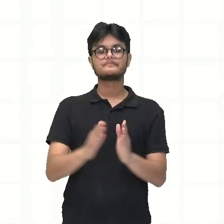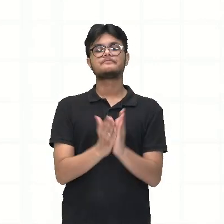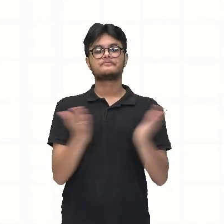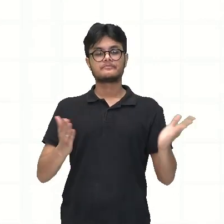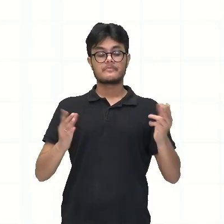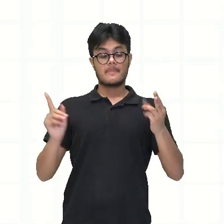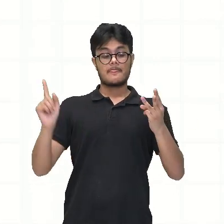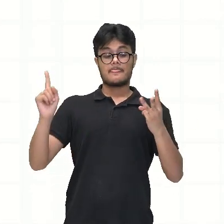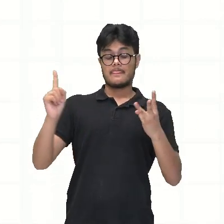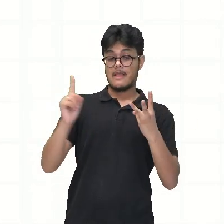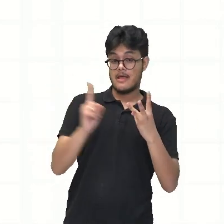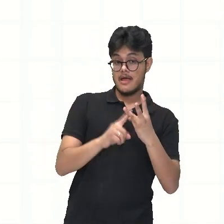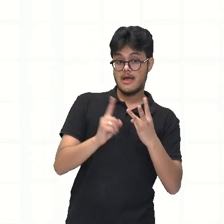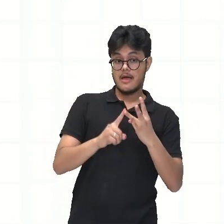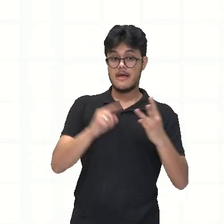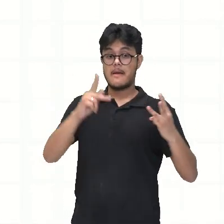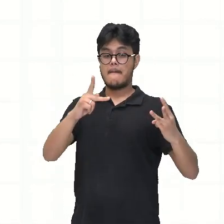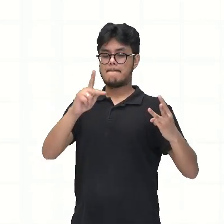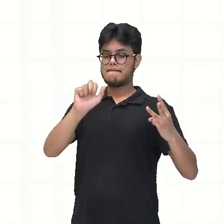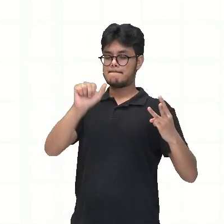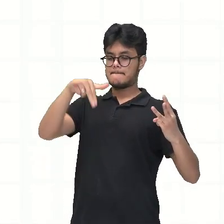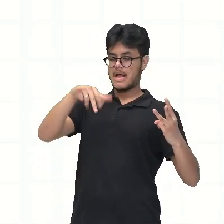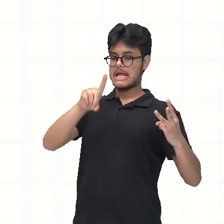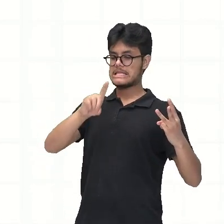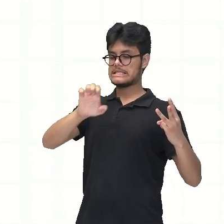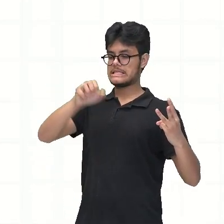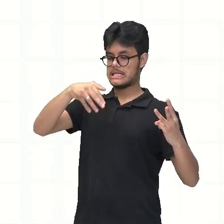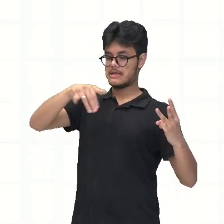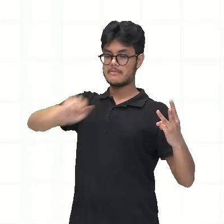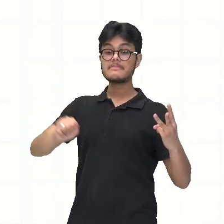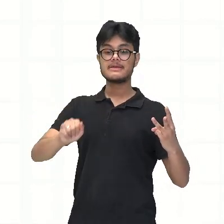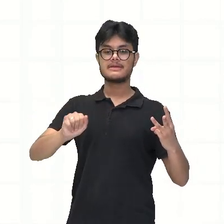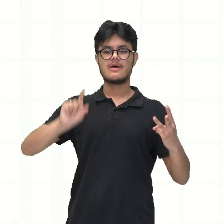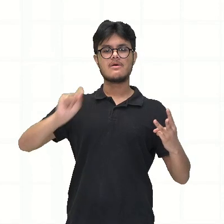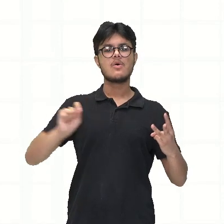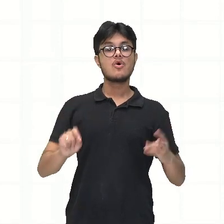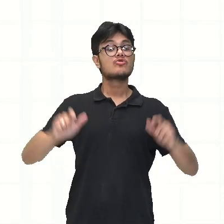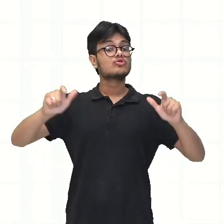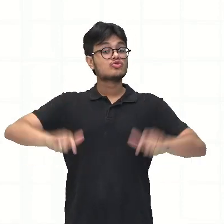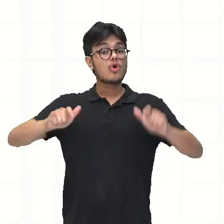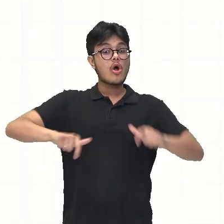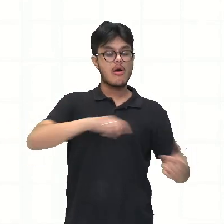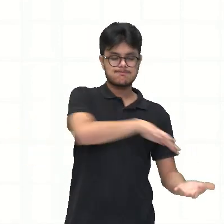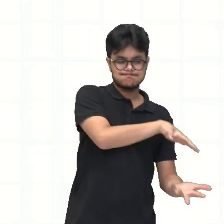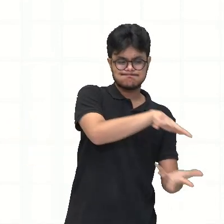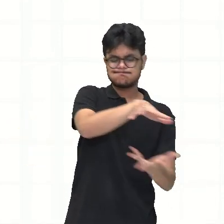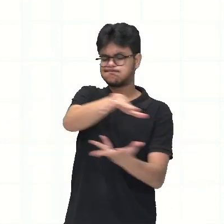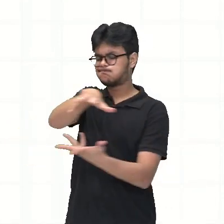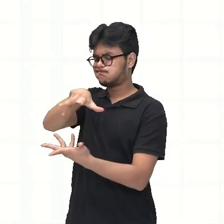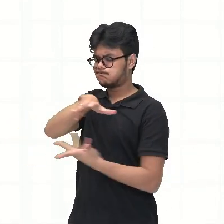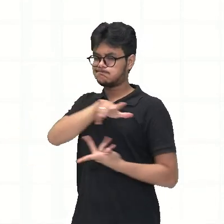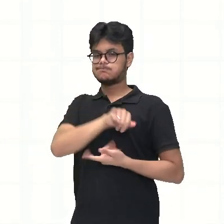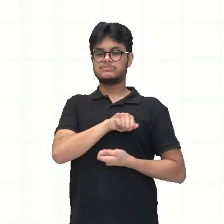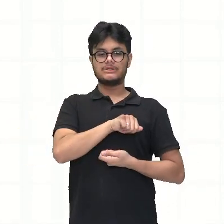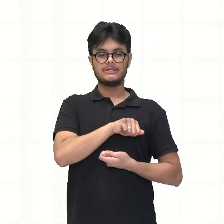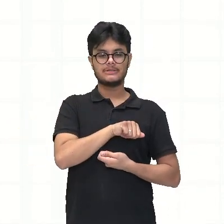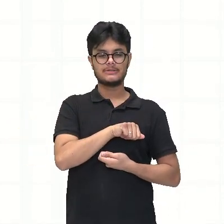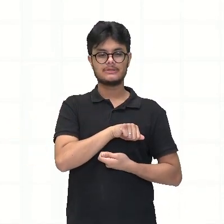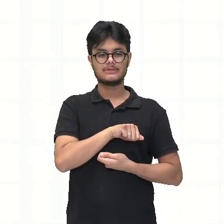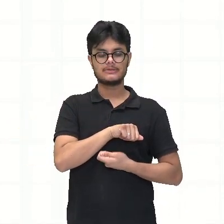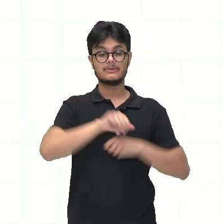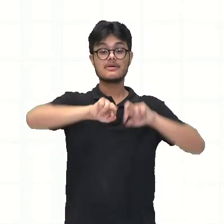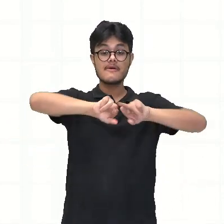Pandemia é quando uma epidemia se estende a níveis mundiais, quando